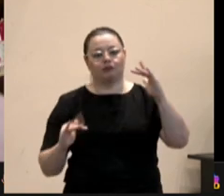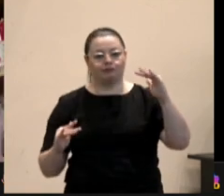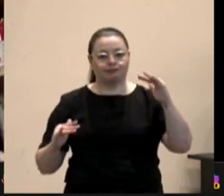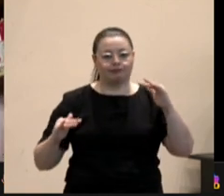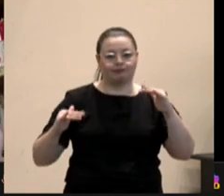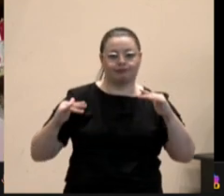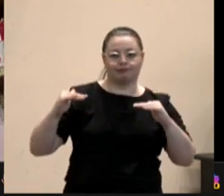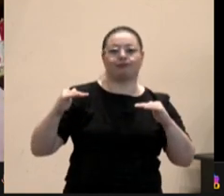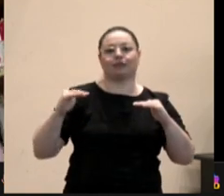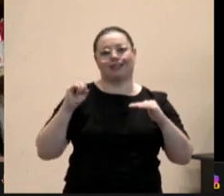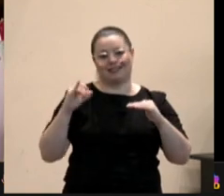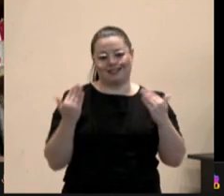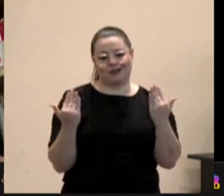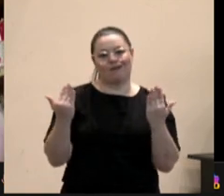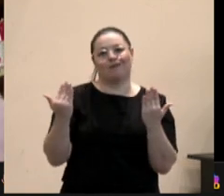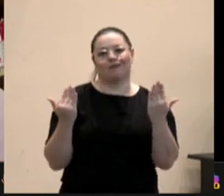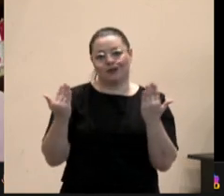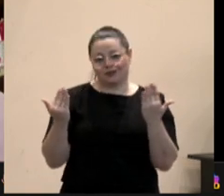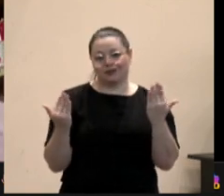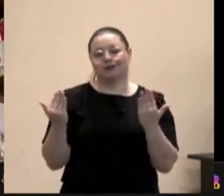uma comparação, né,